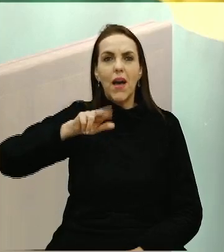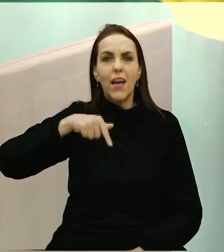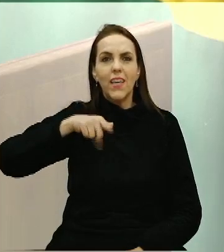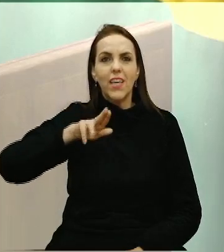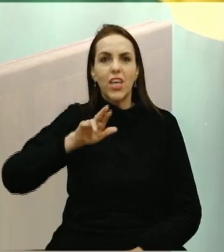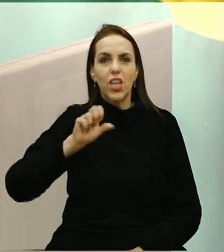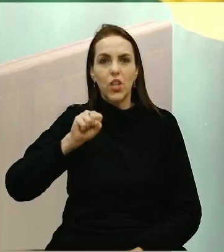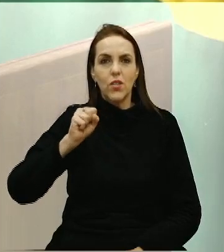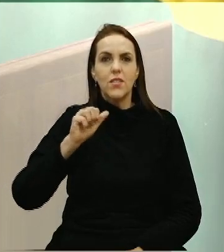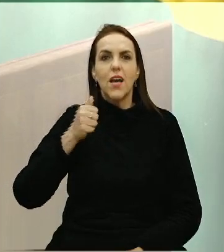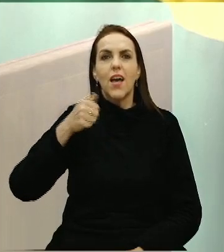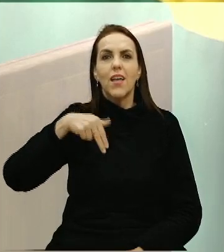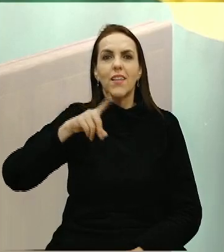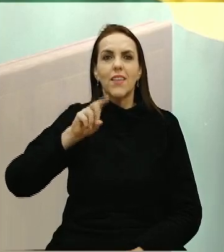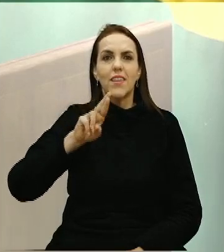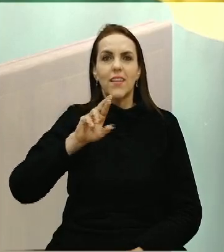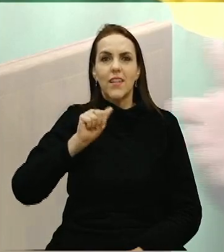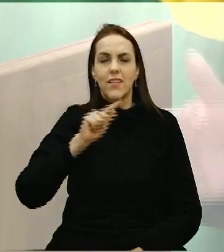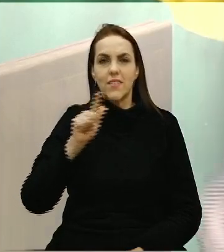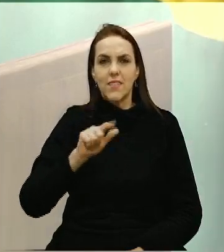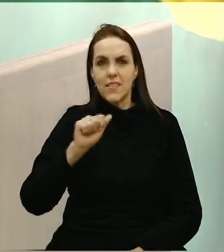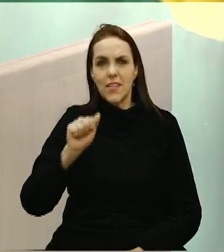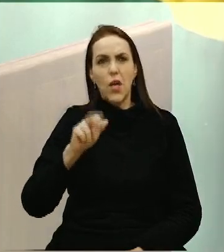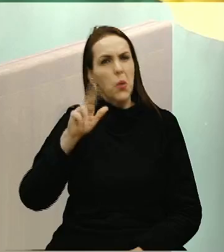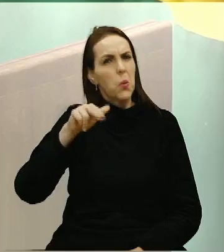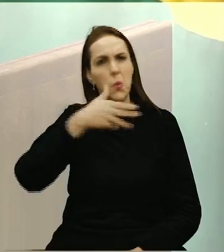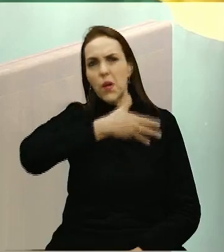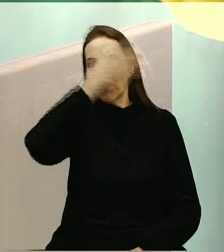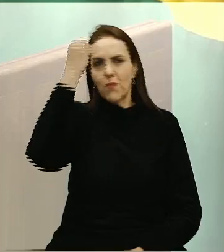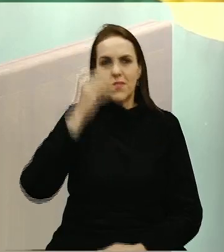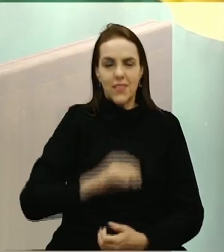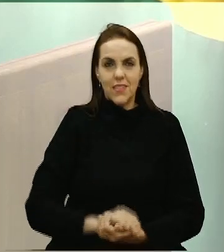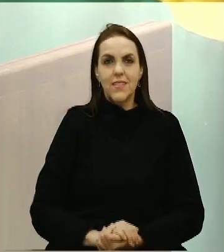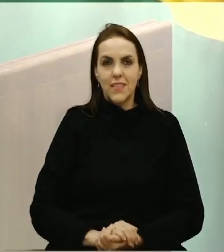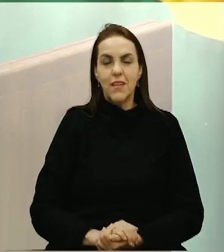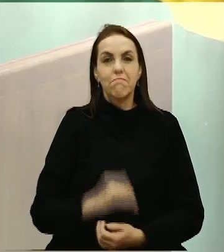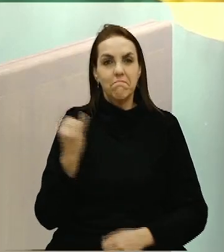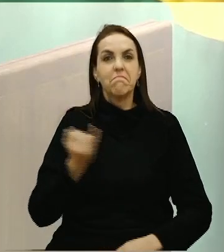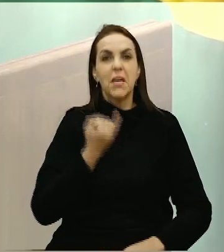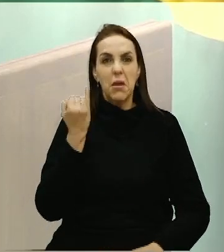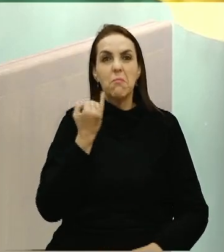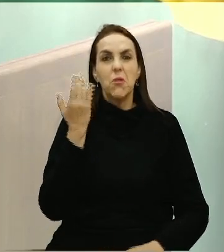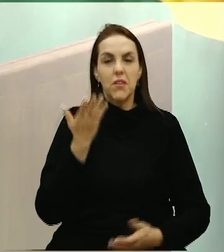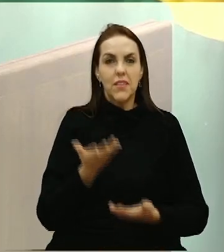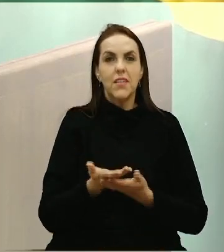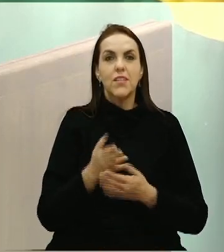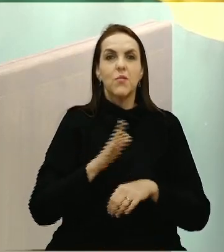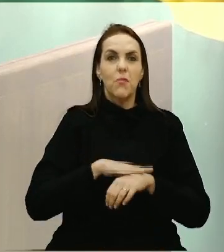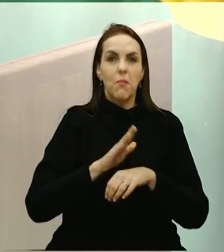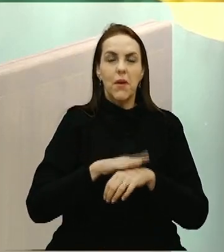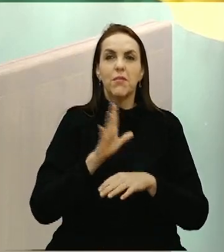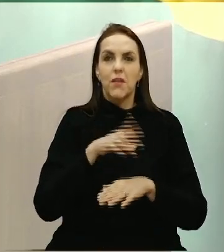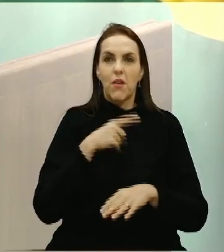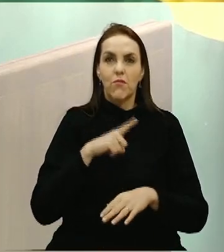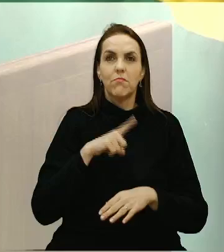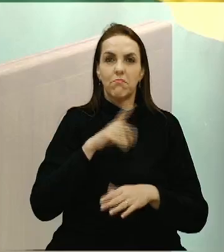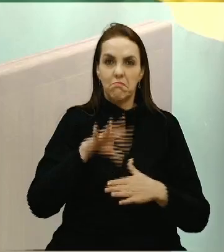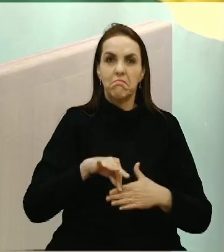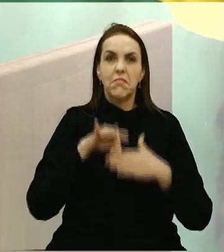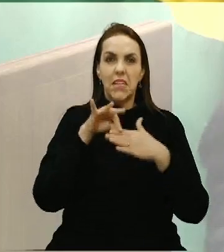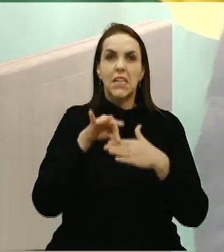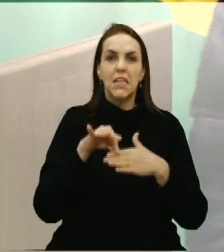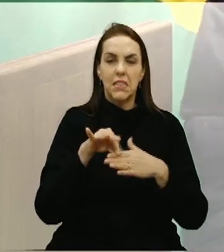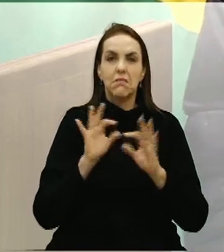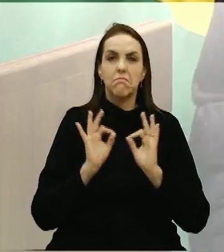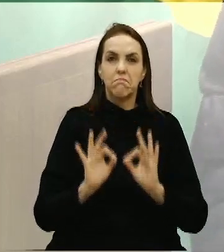esquecer. Foi bom, né? Foi bom e foi importante quando eu era titular absoluto, Cadore, do Estrela